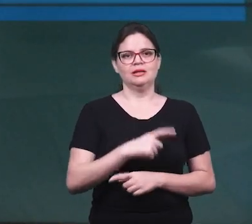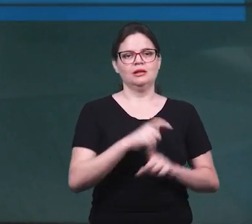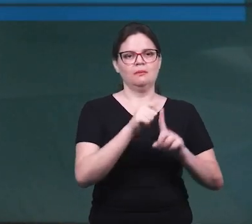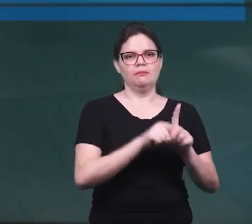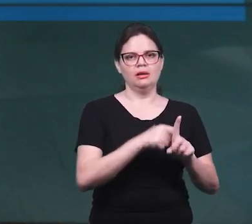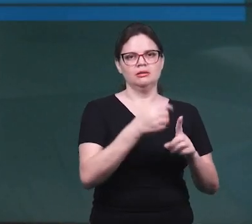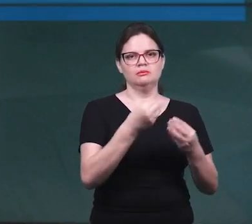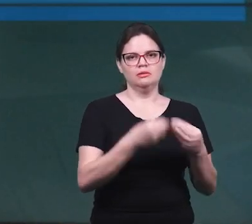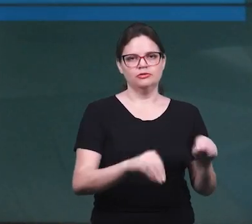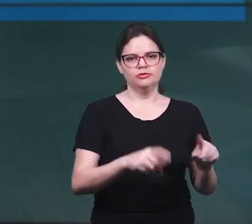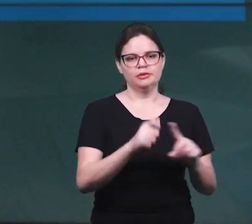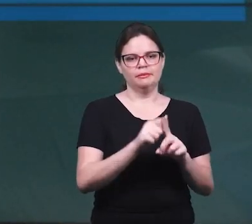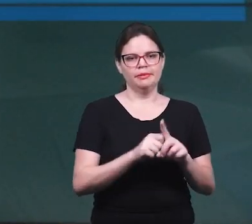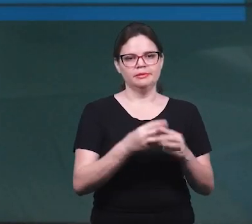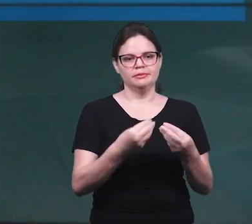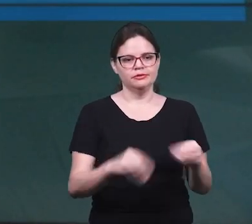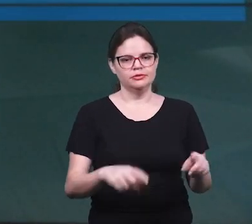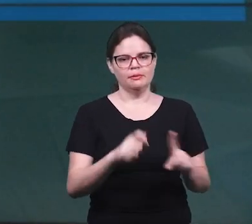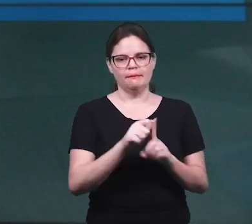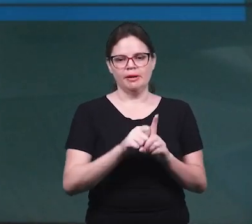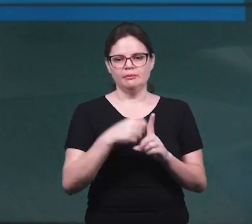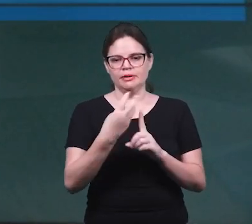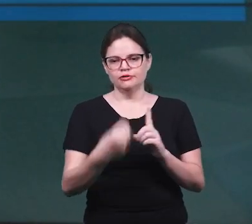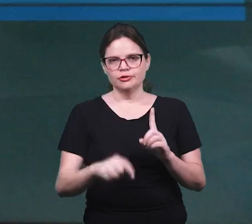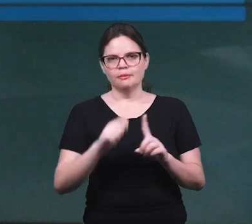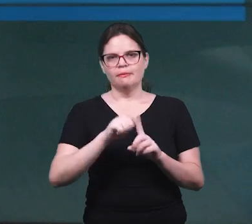sequência de perdas,